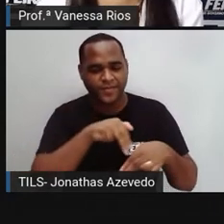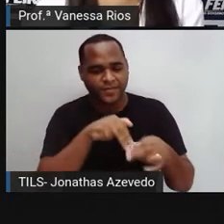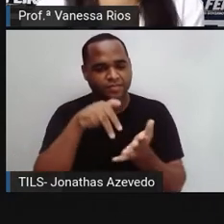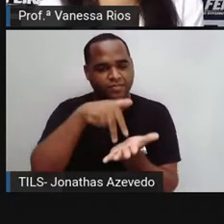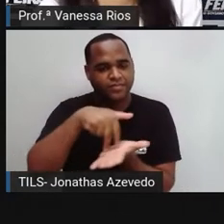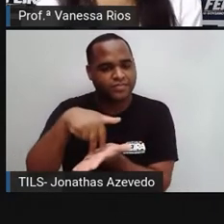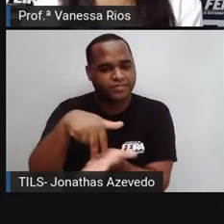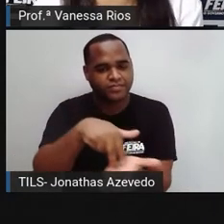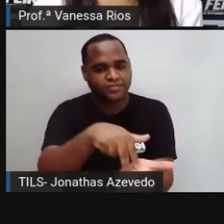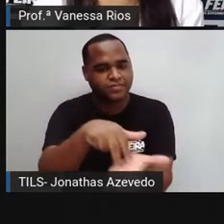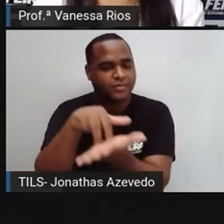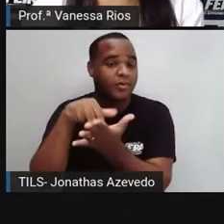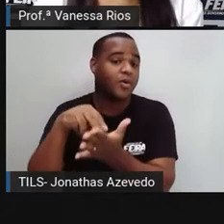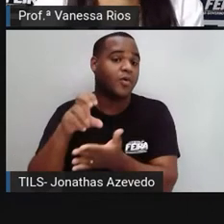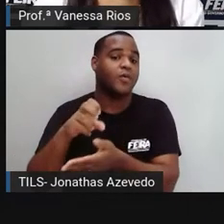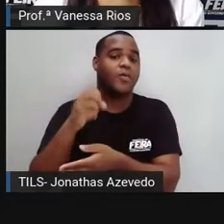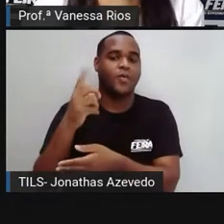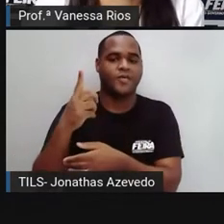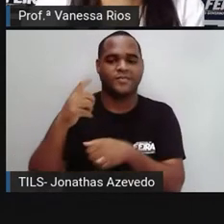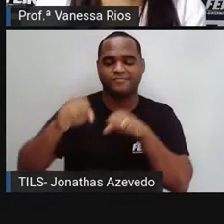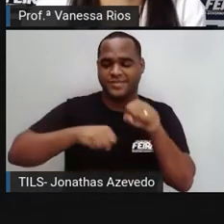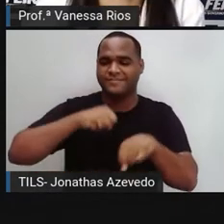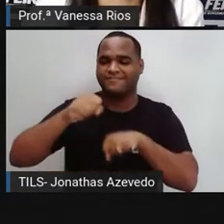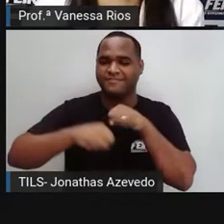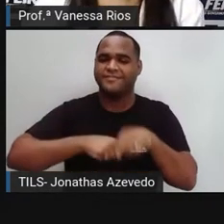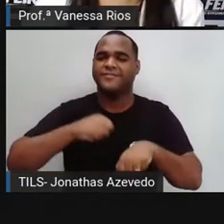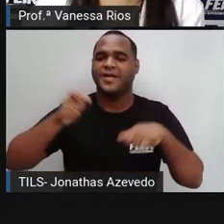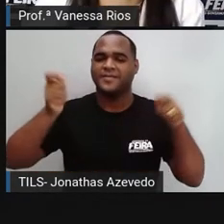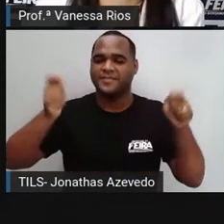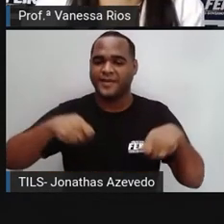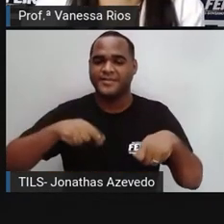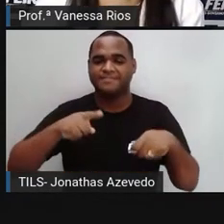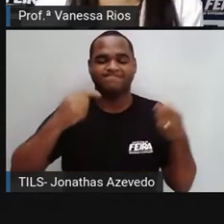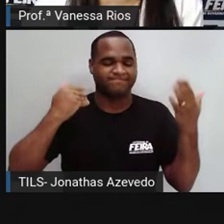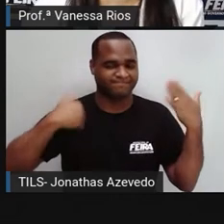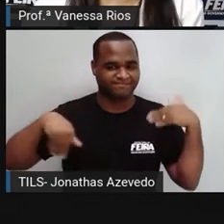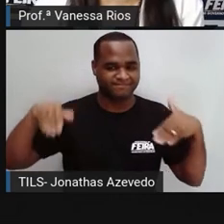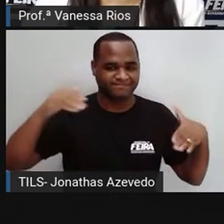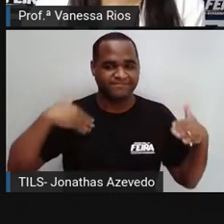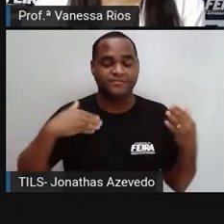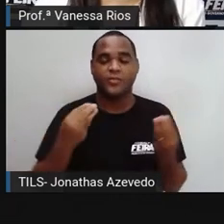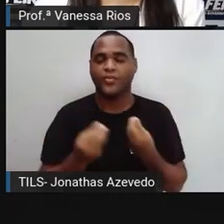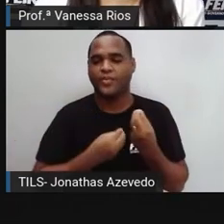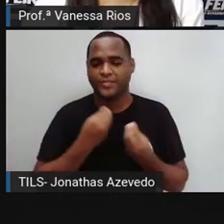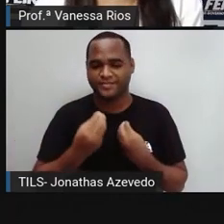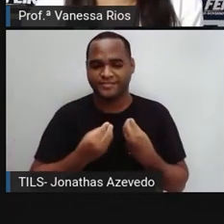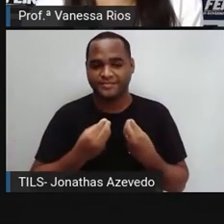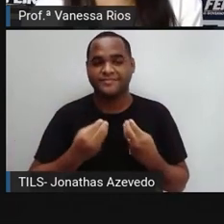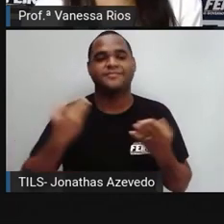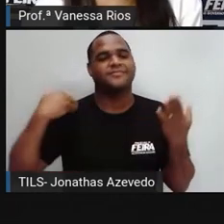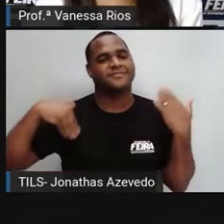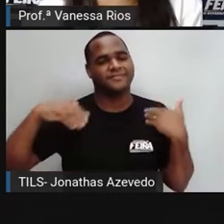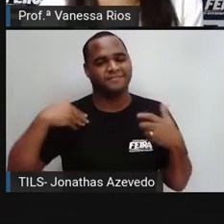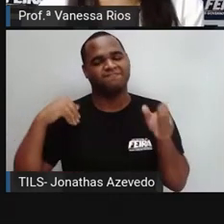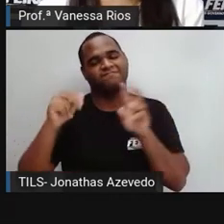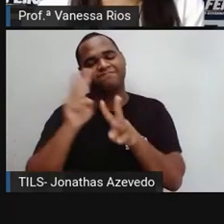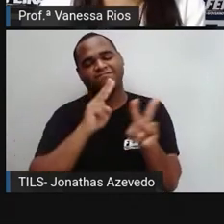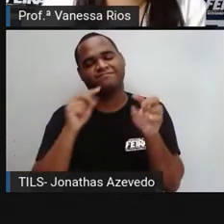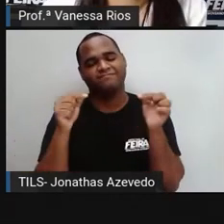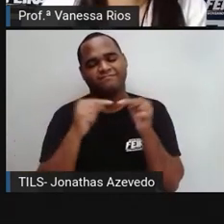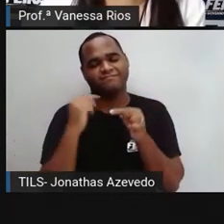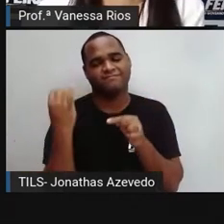skate ou pedalar bicicleta. Então, aí é um passeio também, né, com atividades ao ar livre